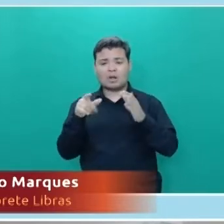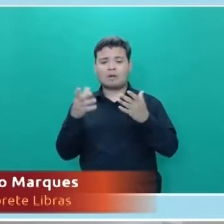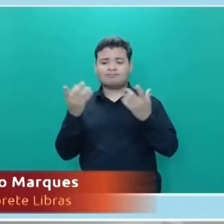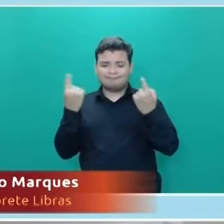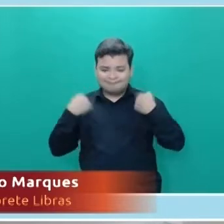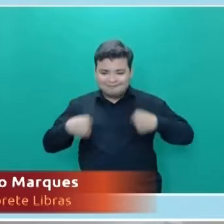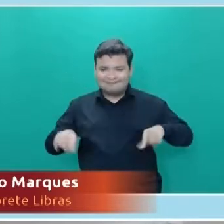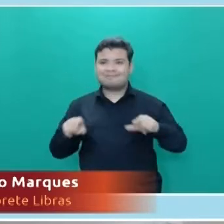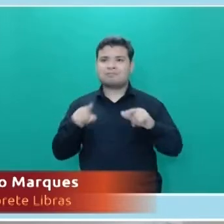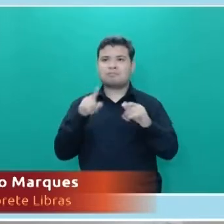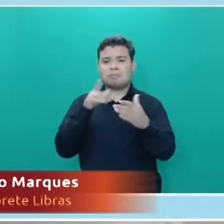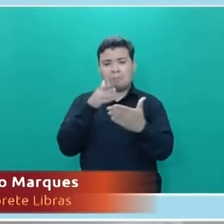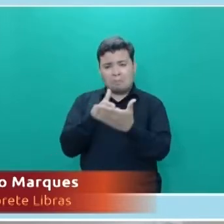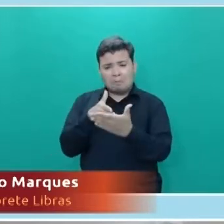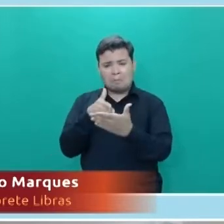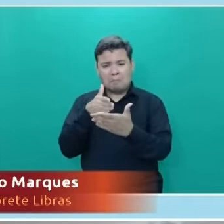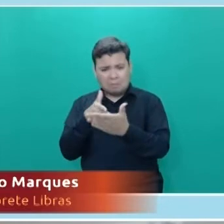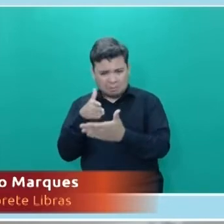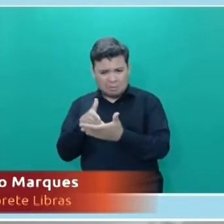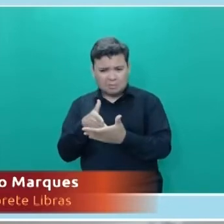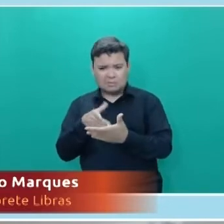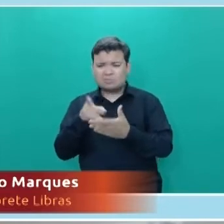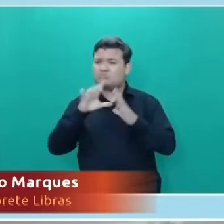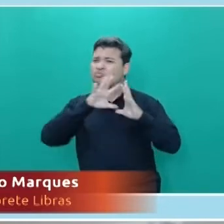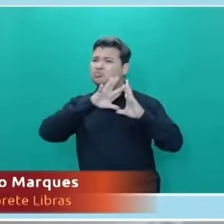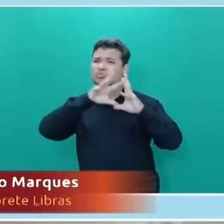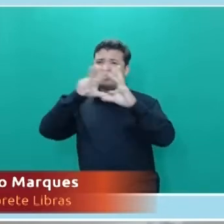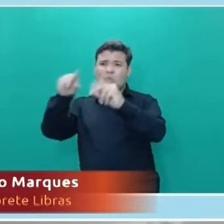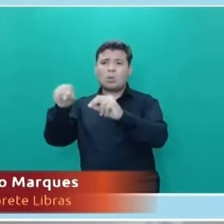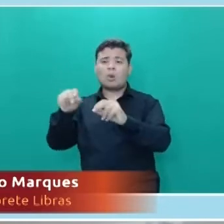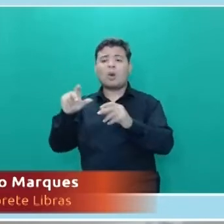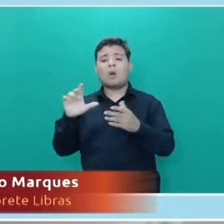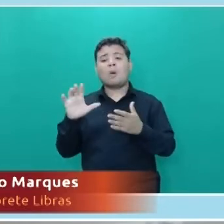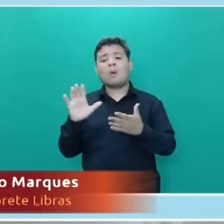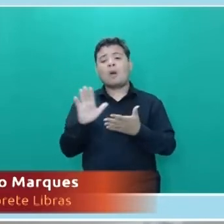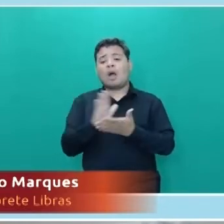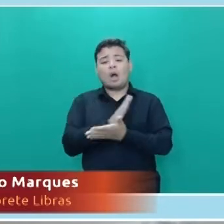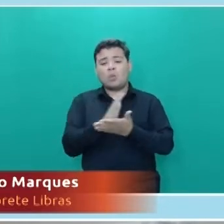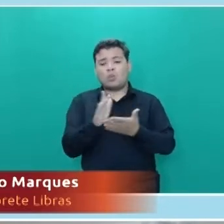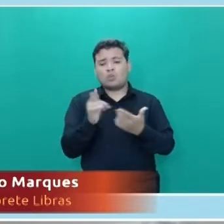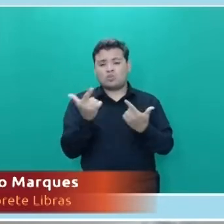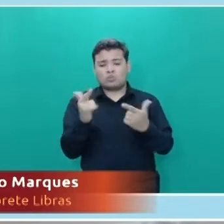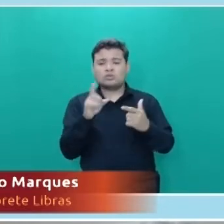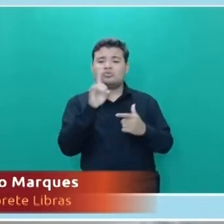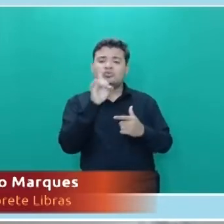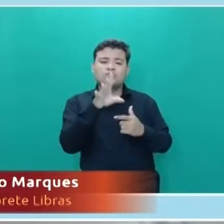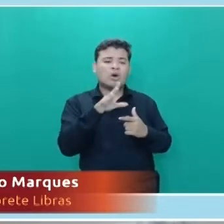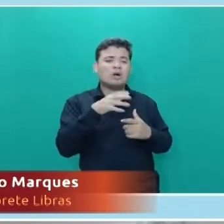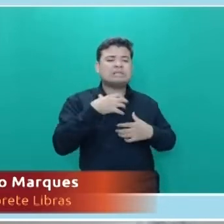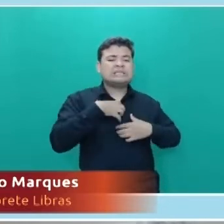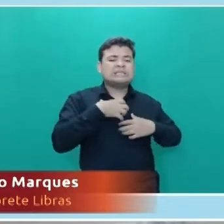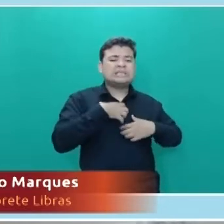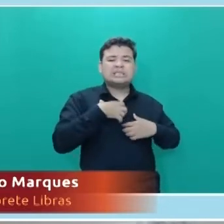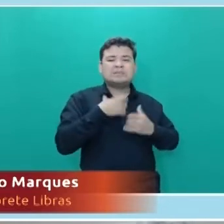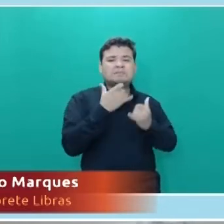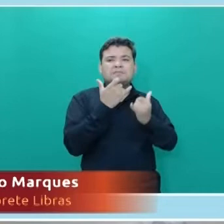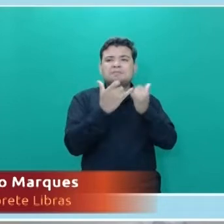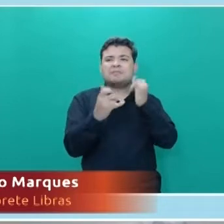sintomas mais comuns a essas infecções que geralmente acometem as